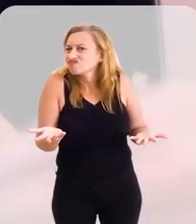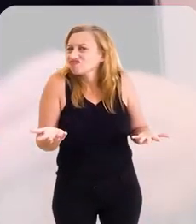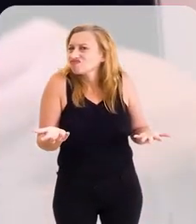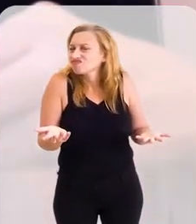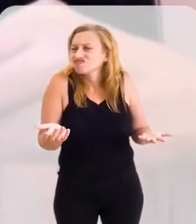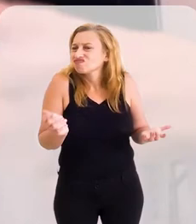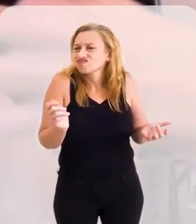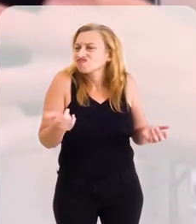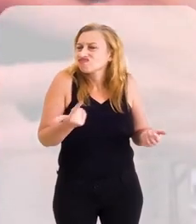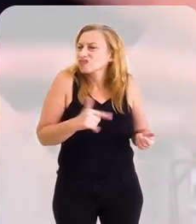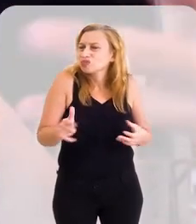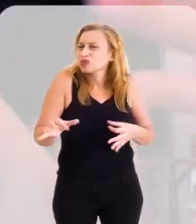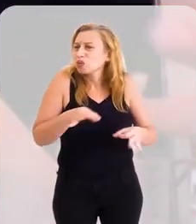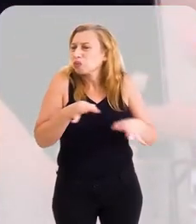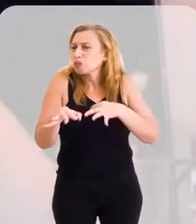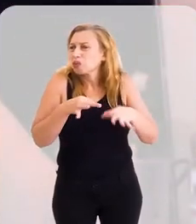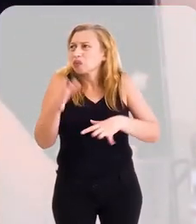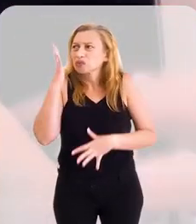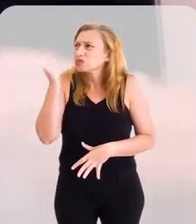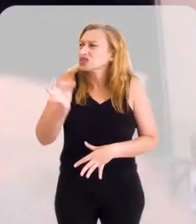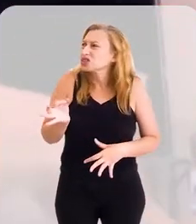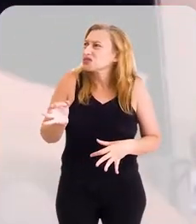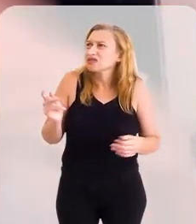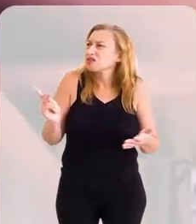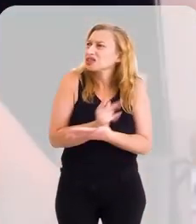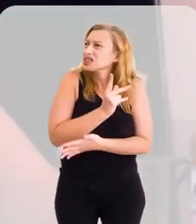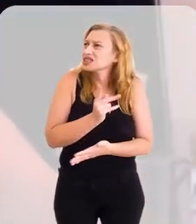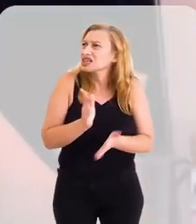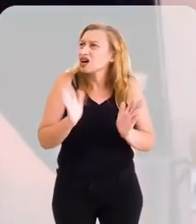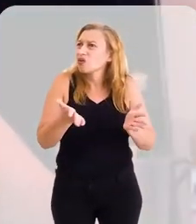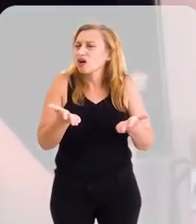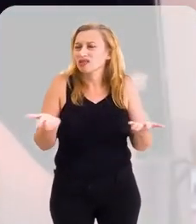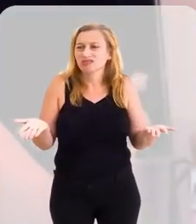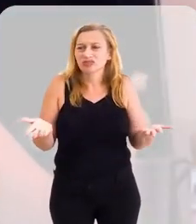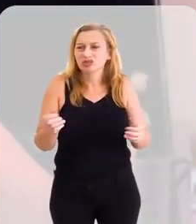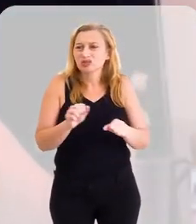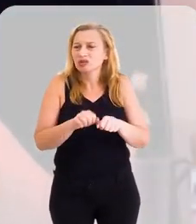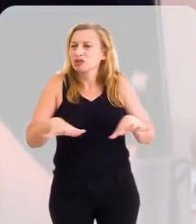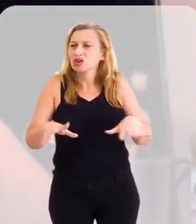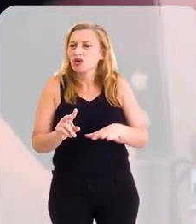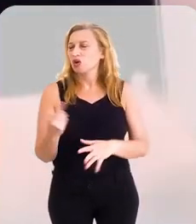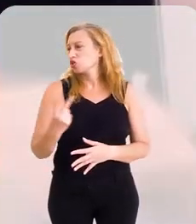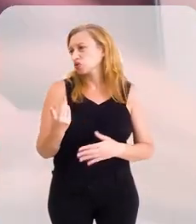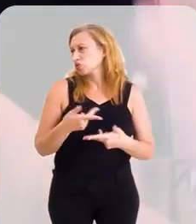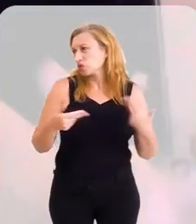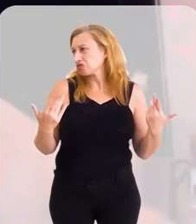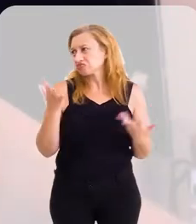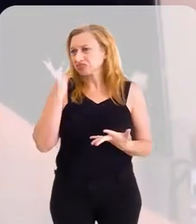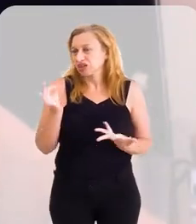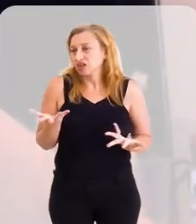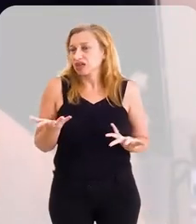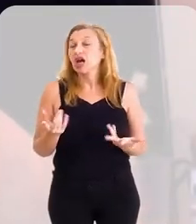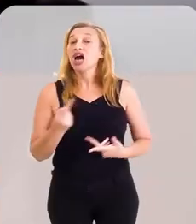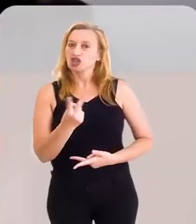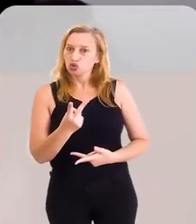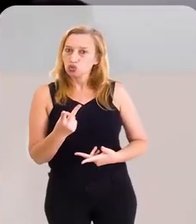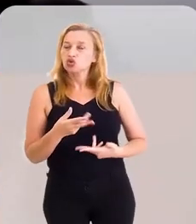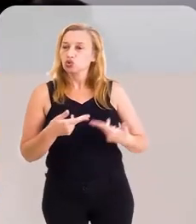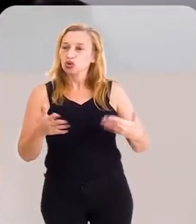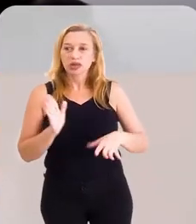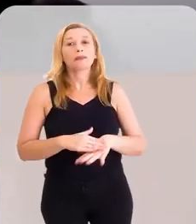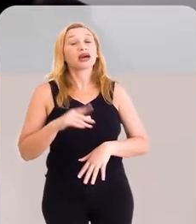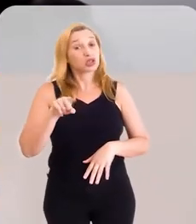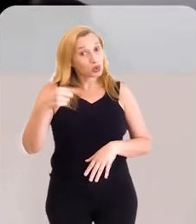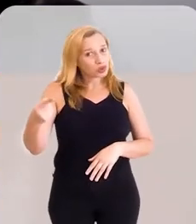acontecer, não poder ter um planejamento, porque eu não sei o que vai acontecer dessa pandemia, ou as duas coisas, talvez?